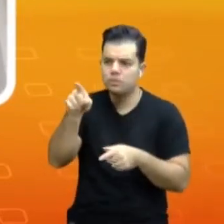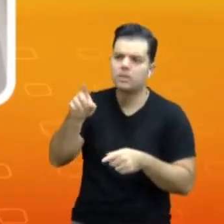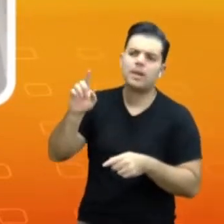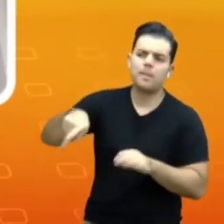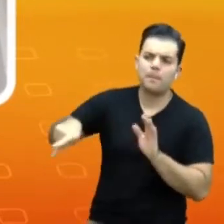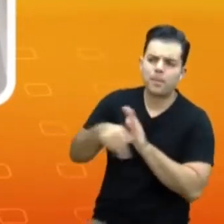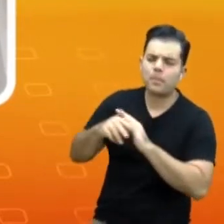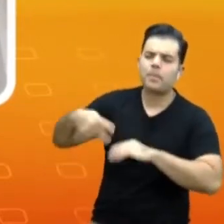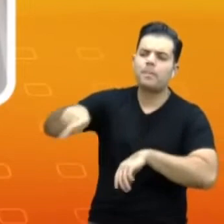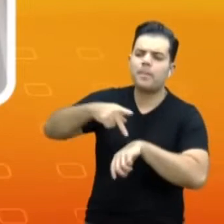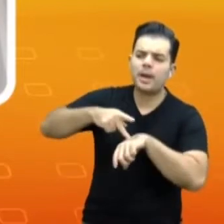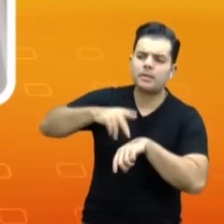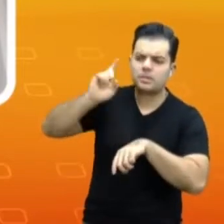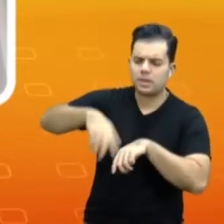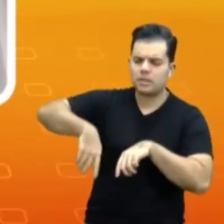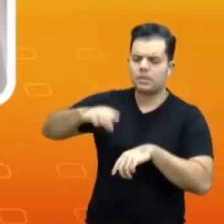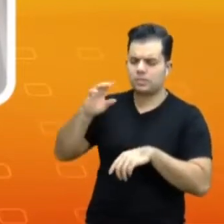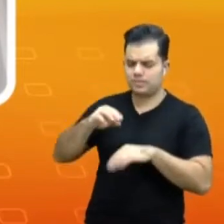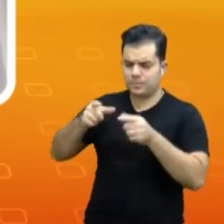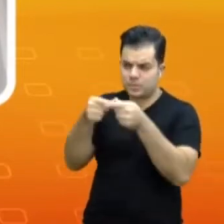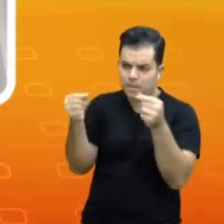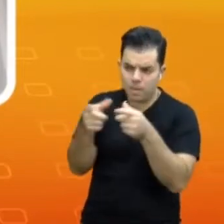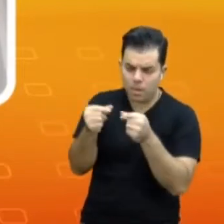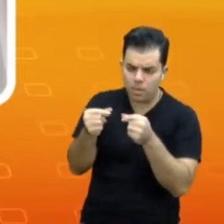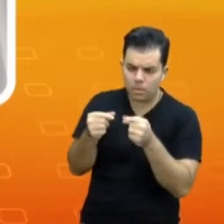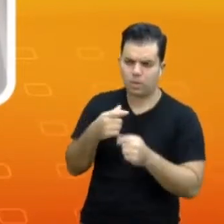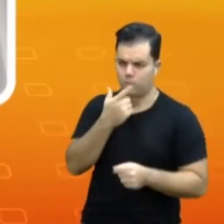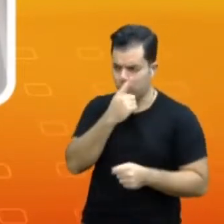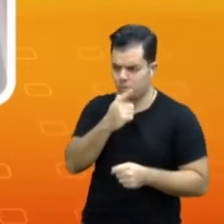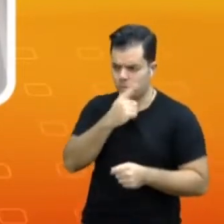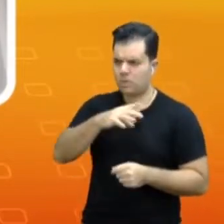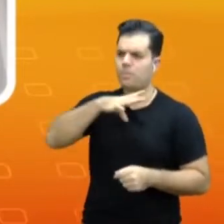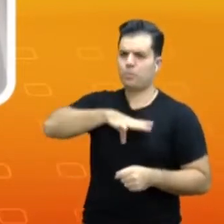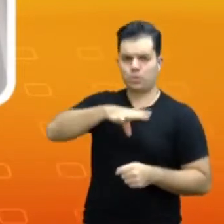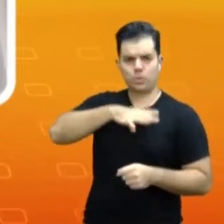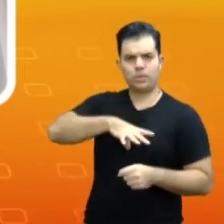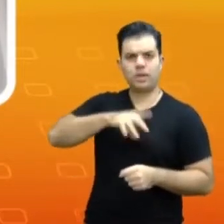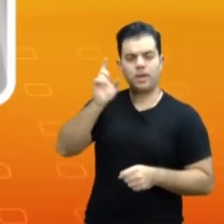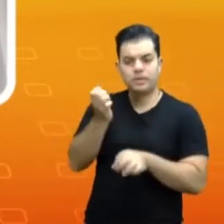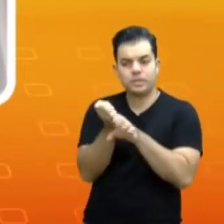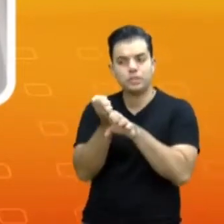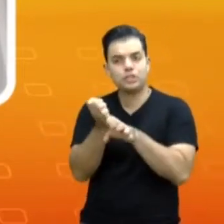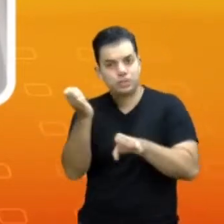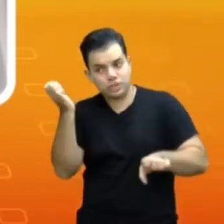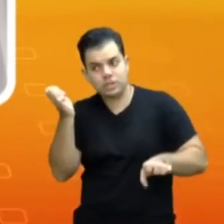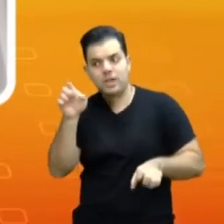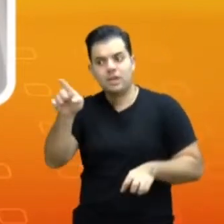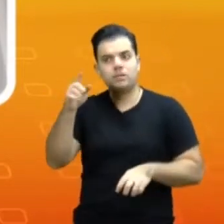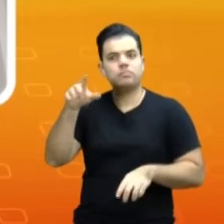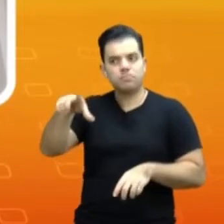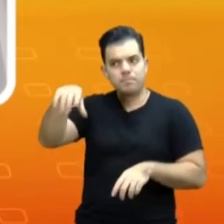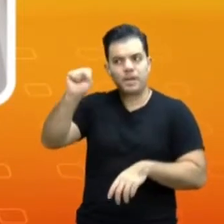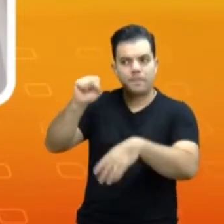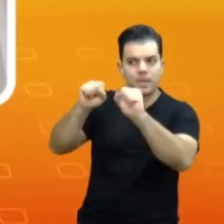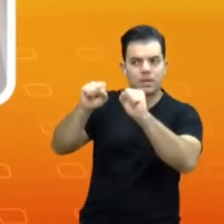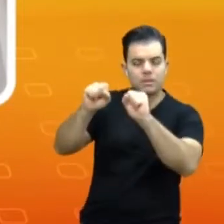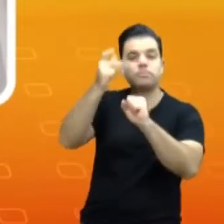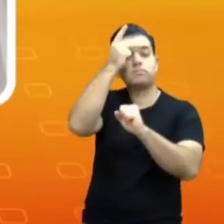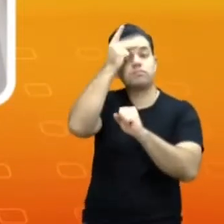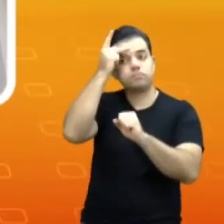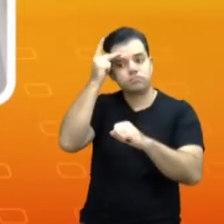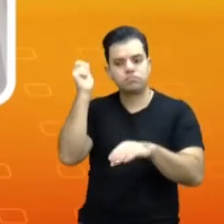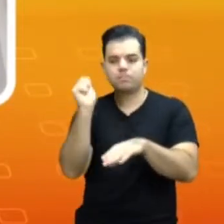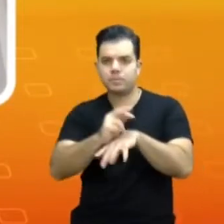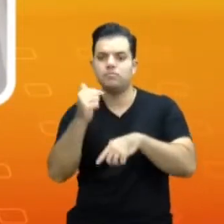gente fez algumas entrevistas, contratou duas pessoas. Isso o engenheiro Marcos Vinícius aqui trabalhou assiduamente para que fizesse